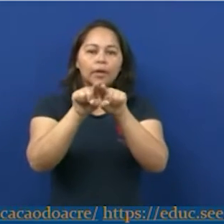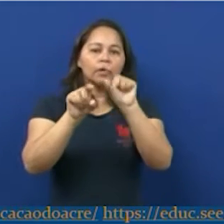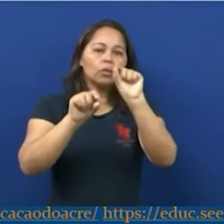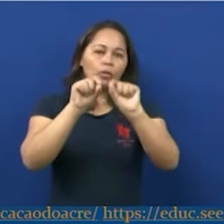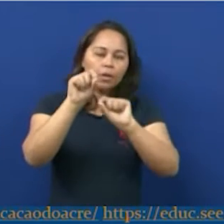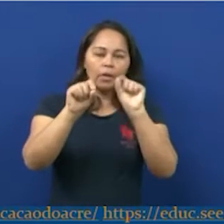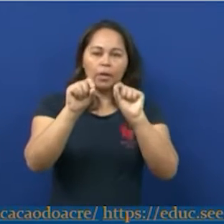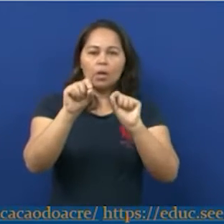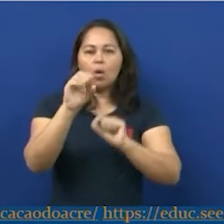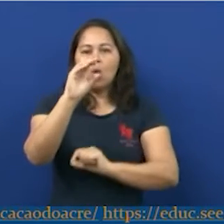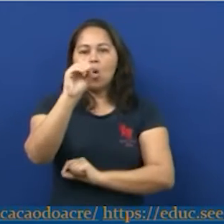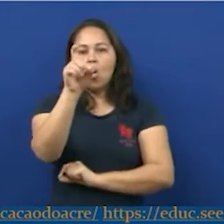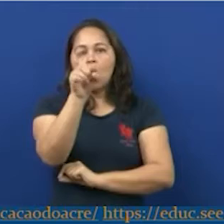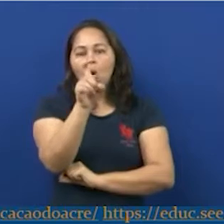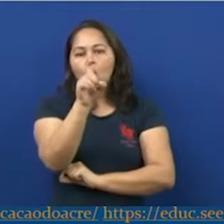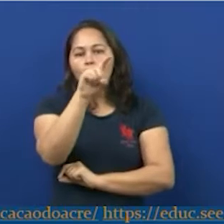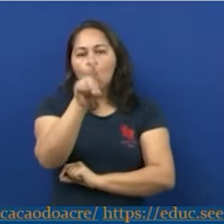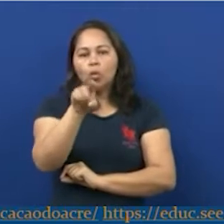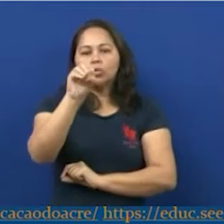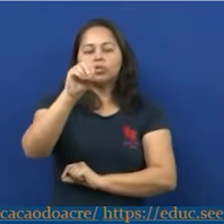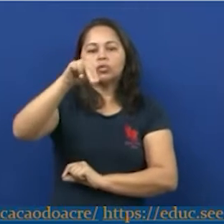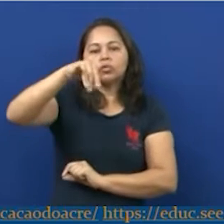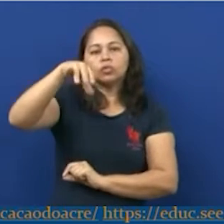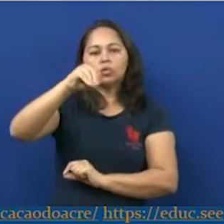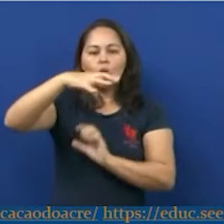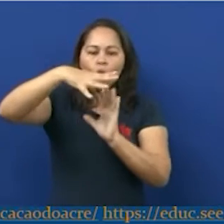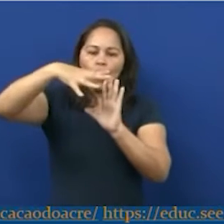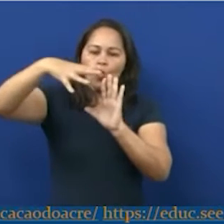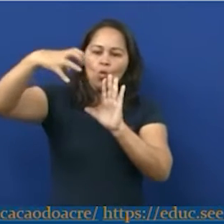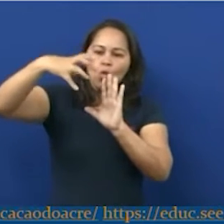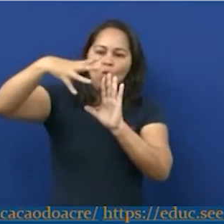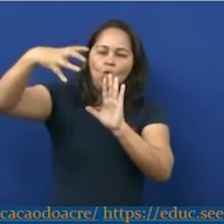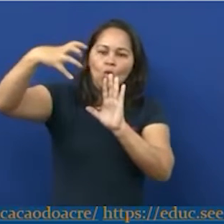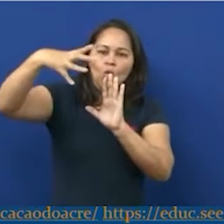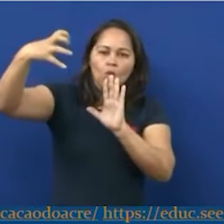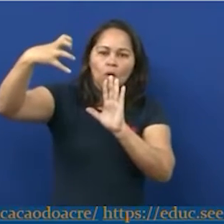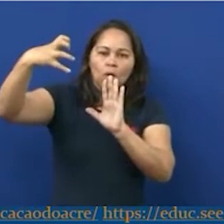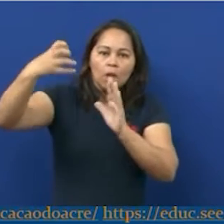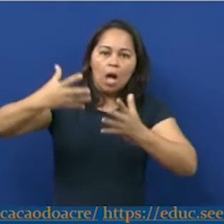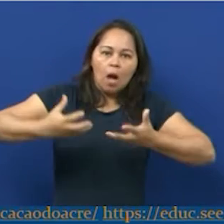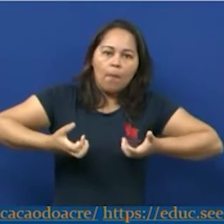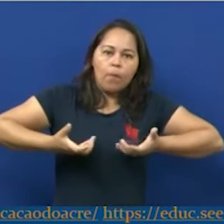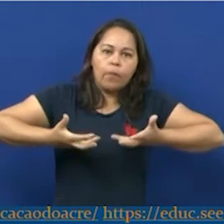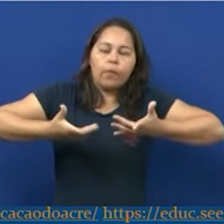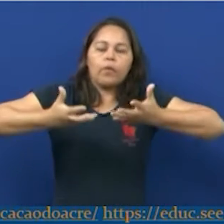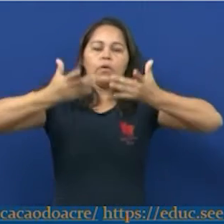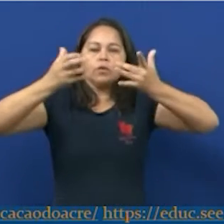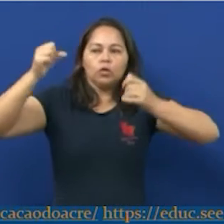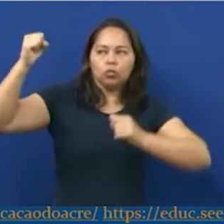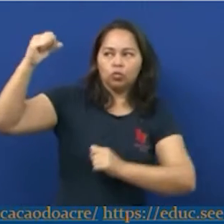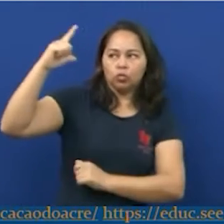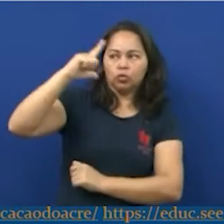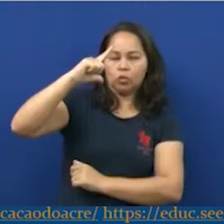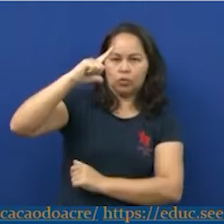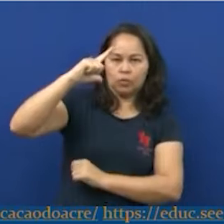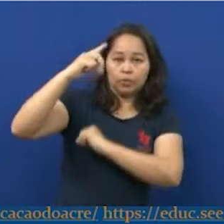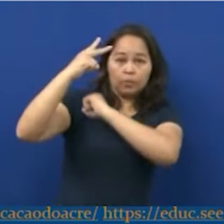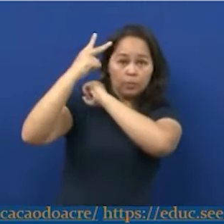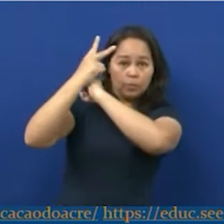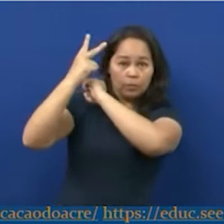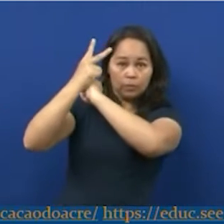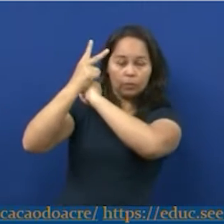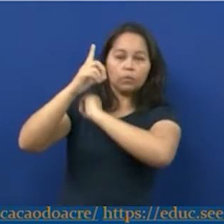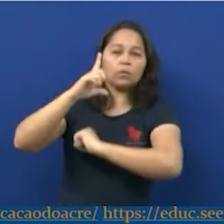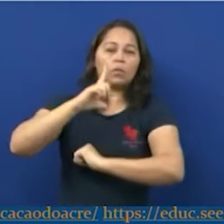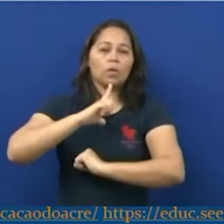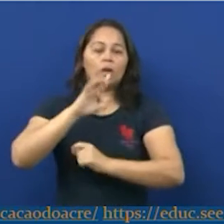de O3, aquele gás que filtra os raios ultravioleta do Sol. Temos também o fósforo